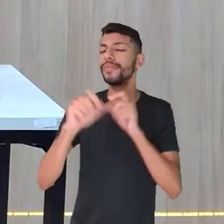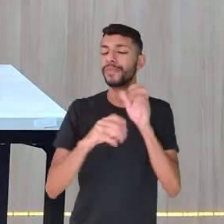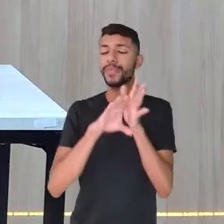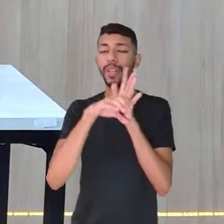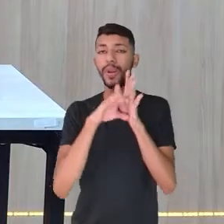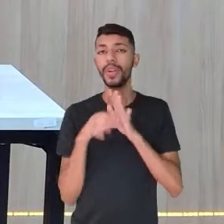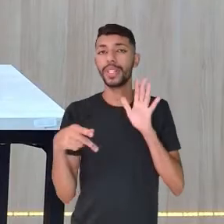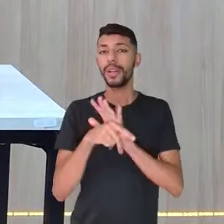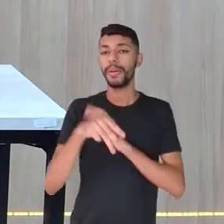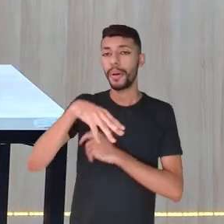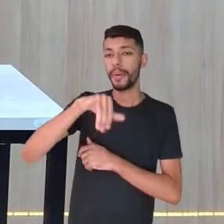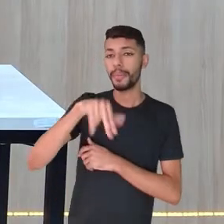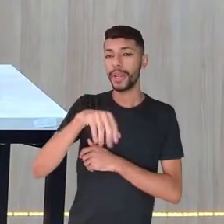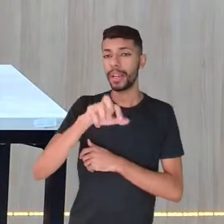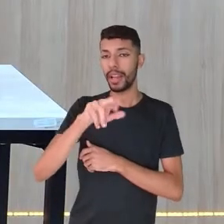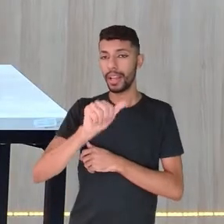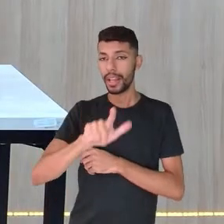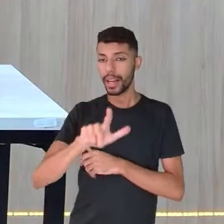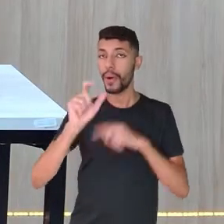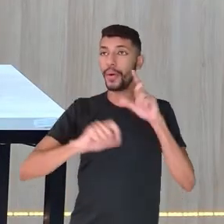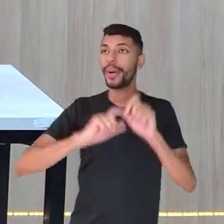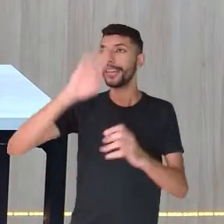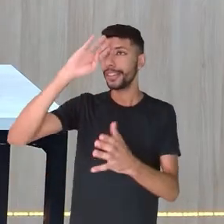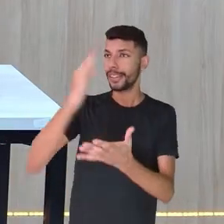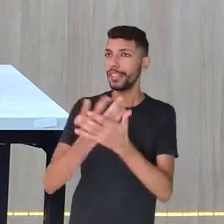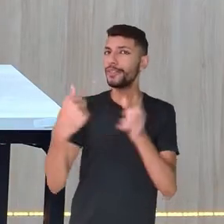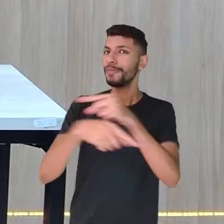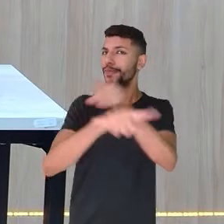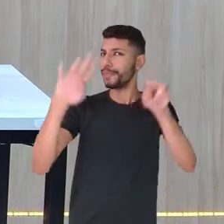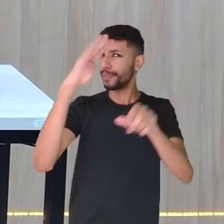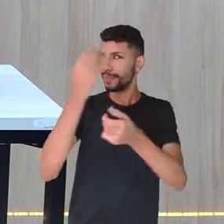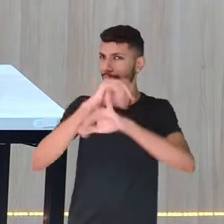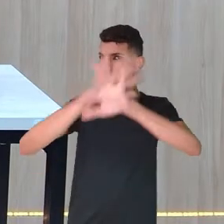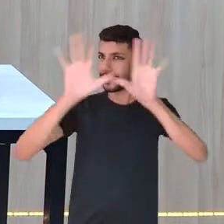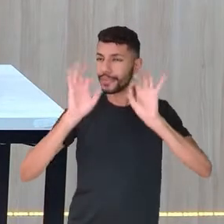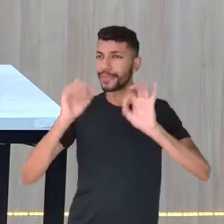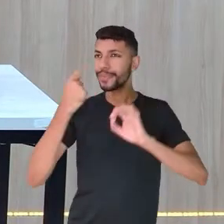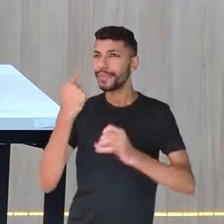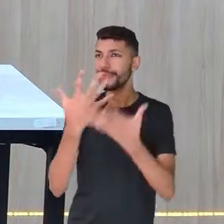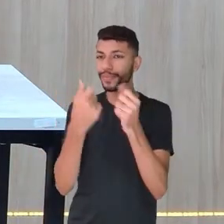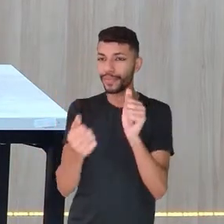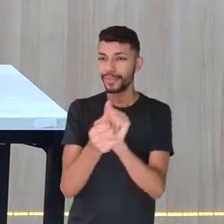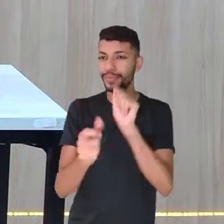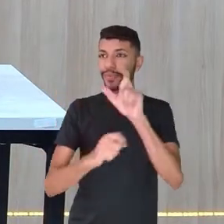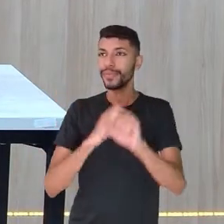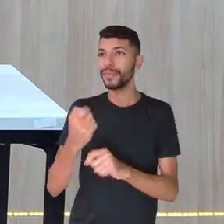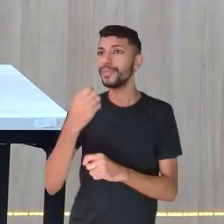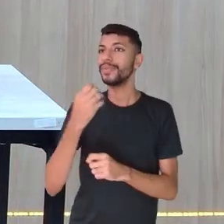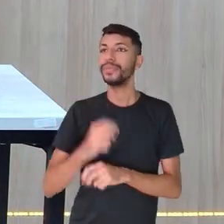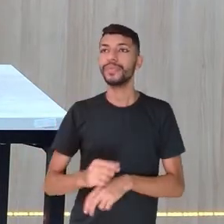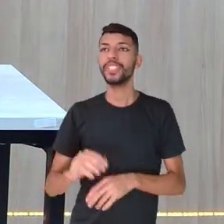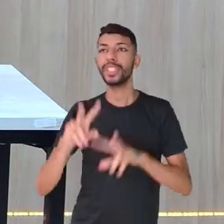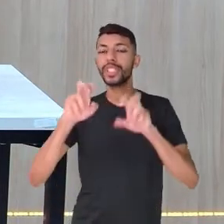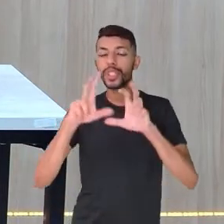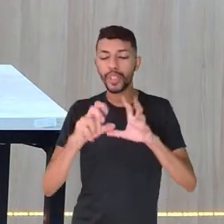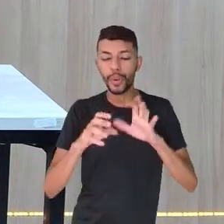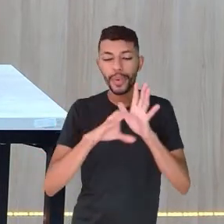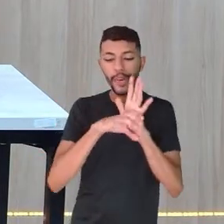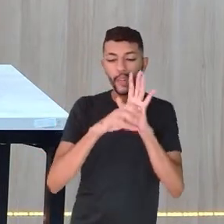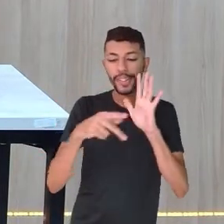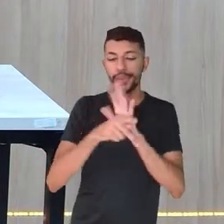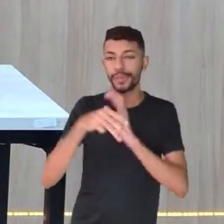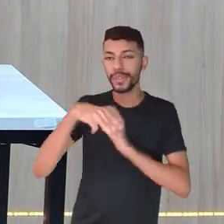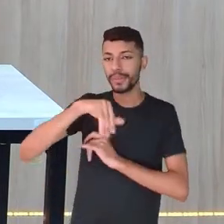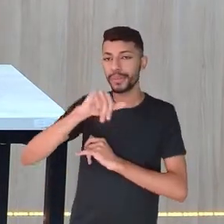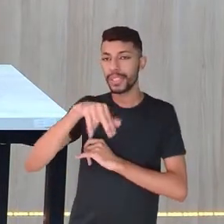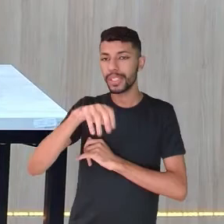né, de mineral, eu acredito que vocês vão entender. Vamos junto comigo fazer essa leitura do conceito, né, de mineral, que vai